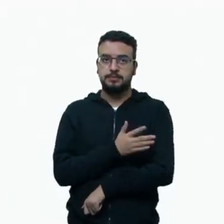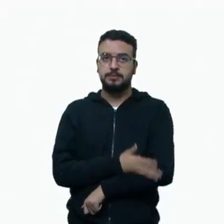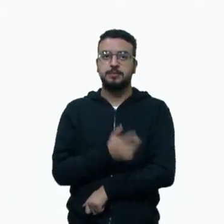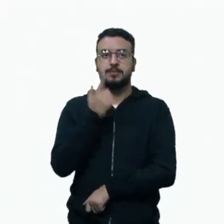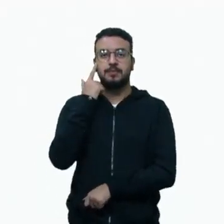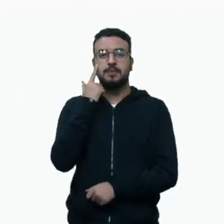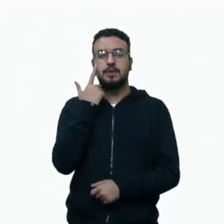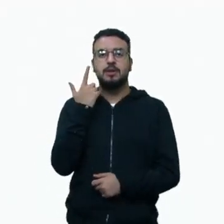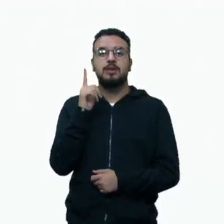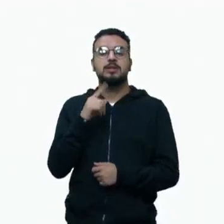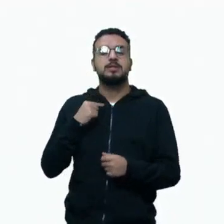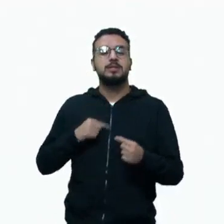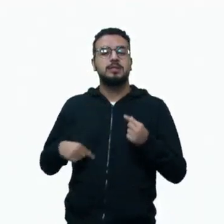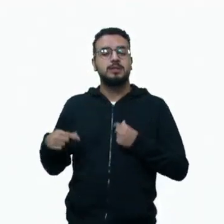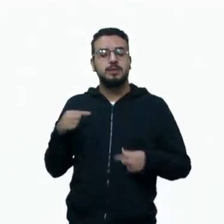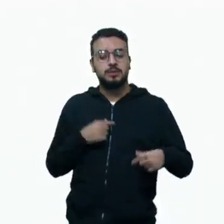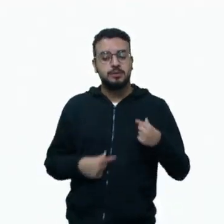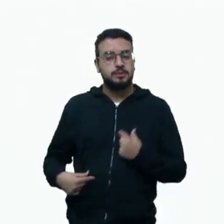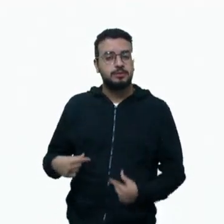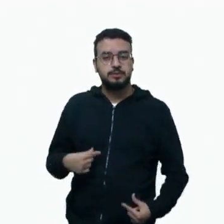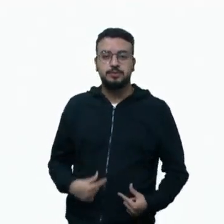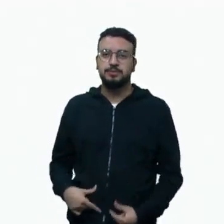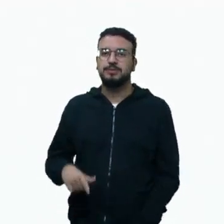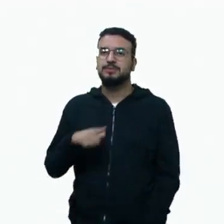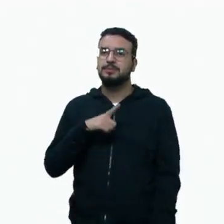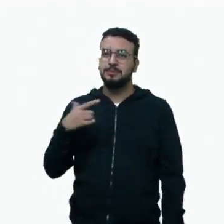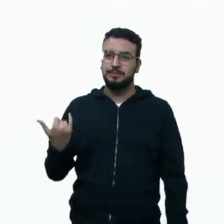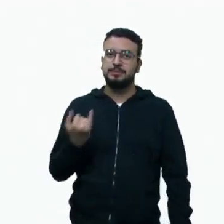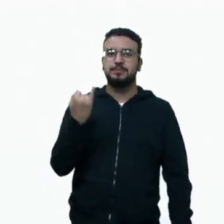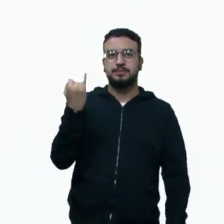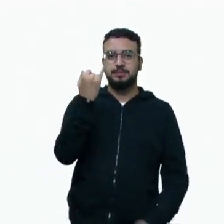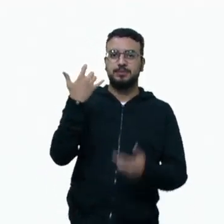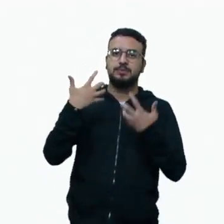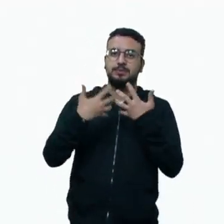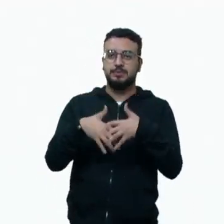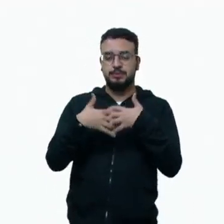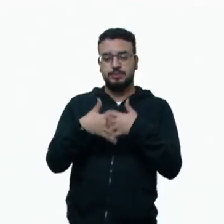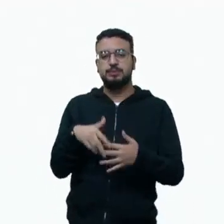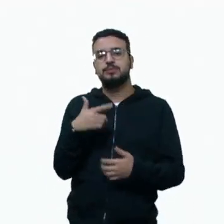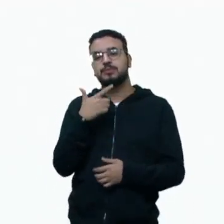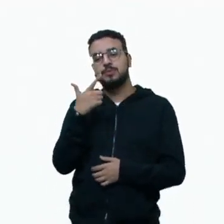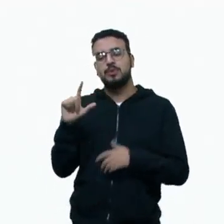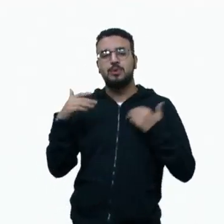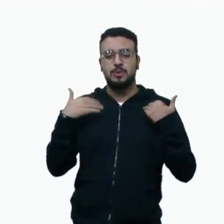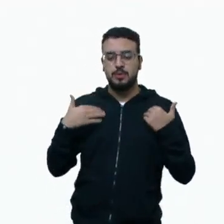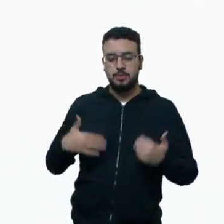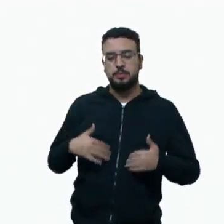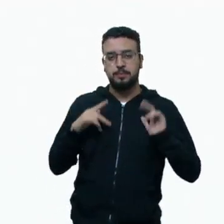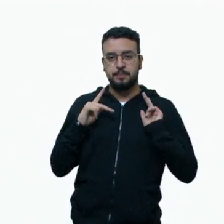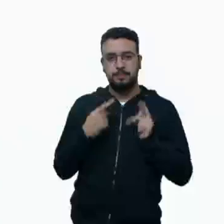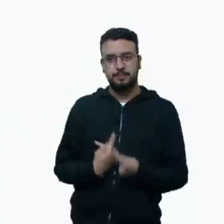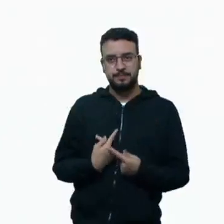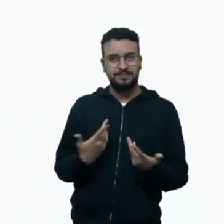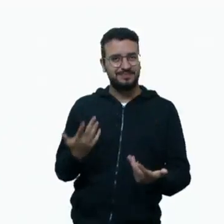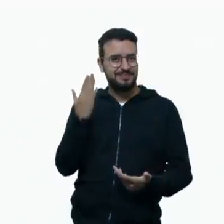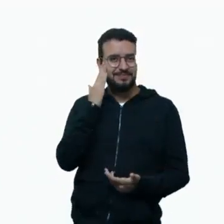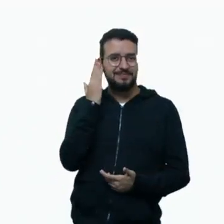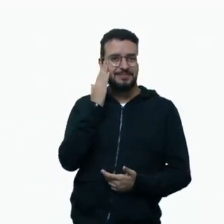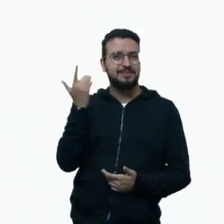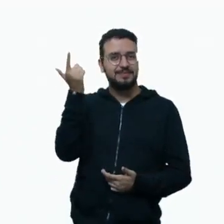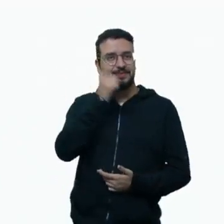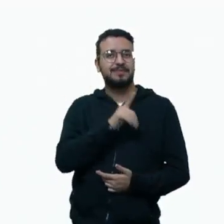sistema circulatório é um componente essencial para o funcionamento dos demais sistemas do corpo humano. Sabendo disso, você consegue elencar